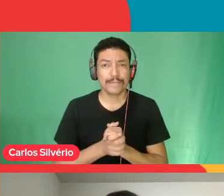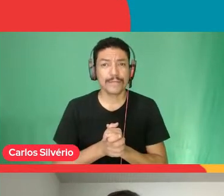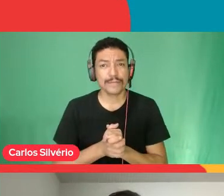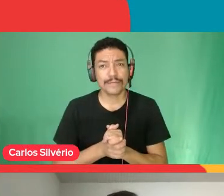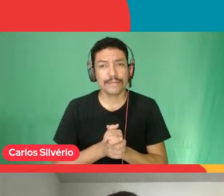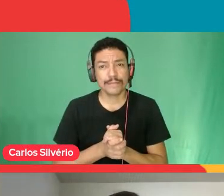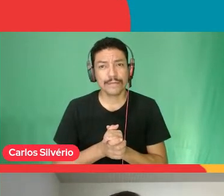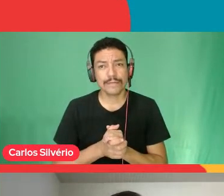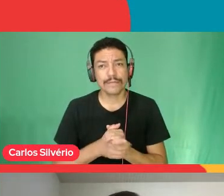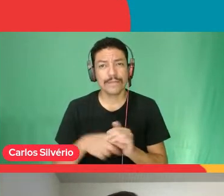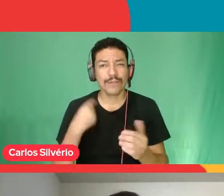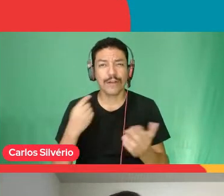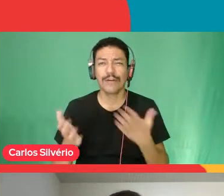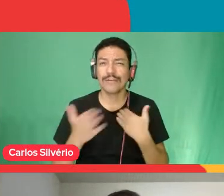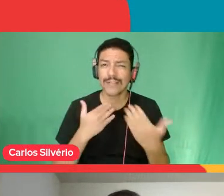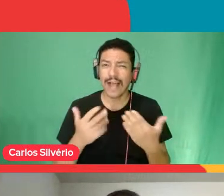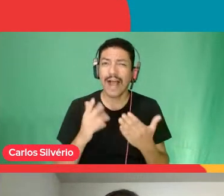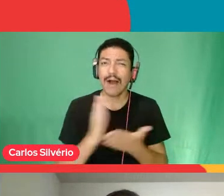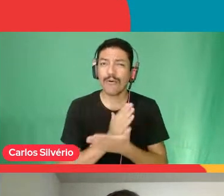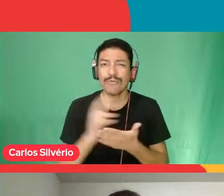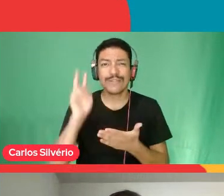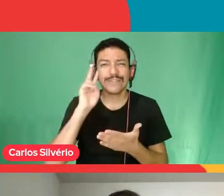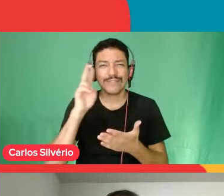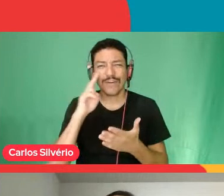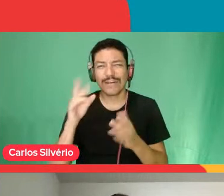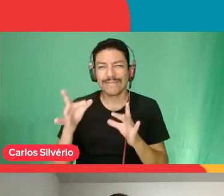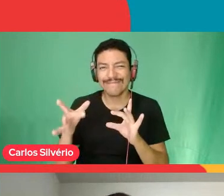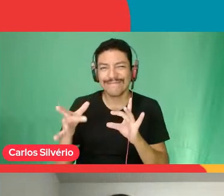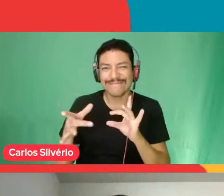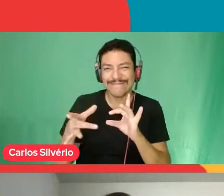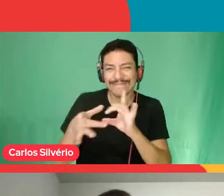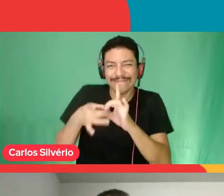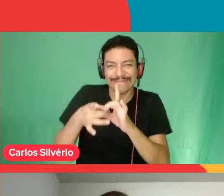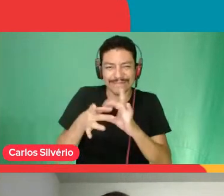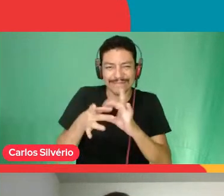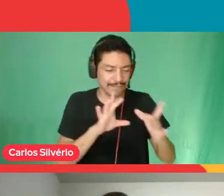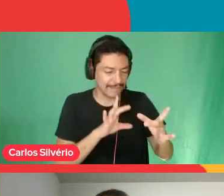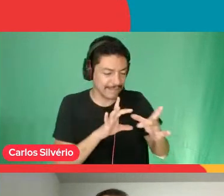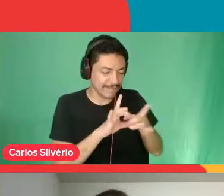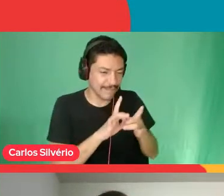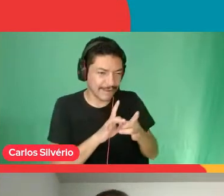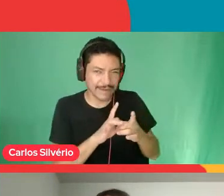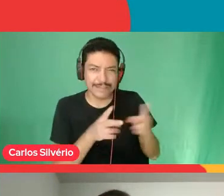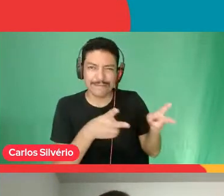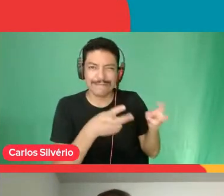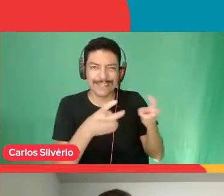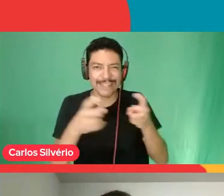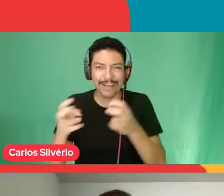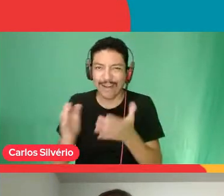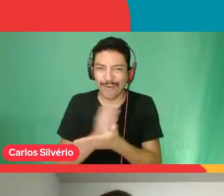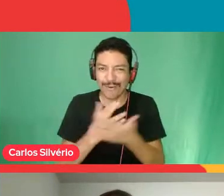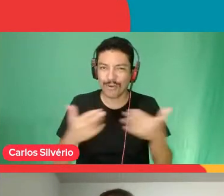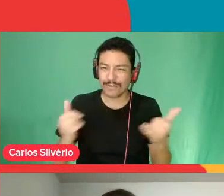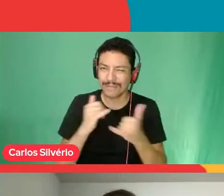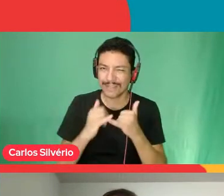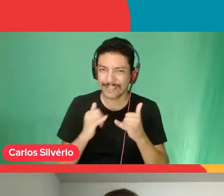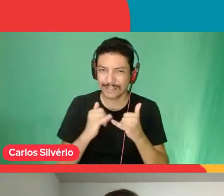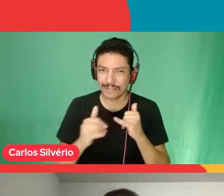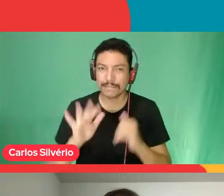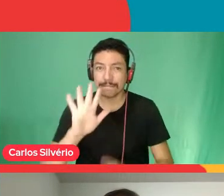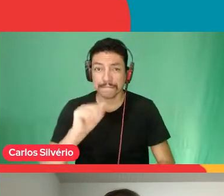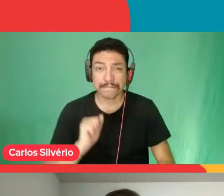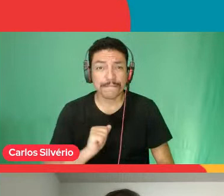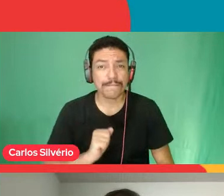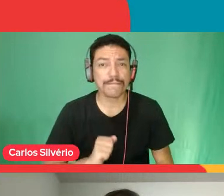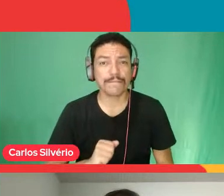vai falando e as histórias vão se interseccionando, a gente vai se vendo um pouquinho uma na outra, né? E acho que